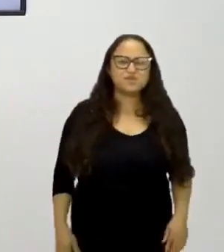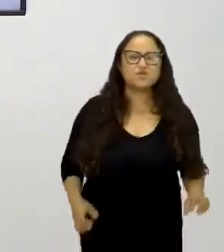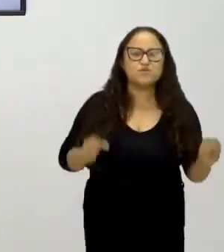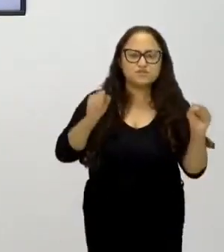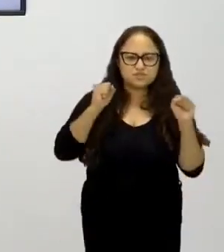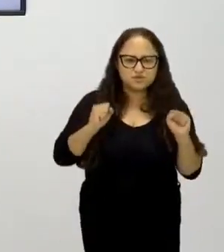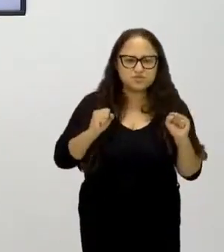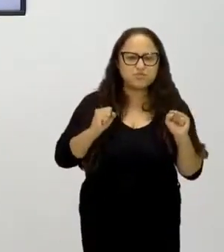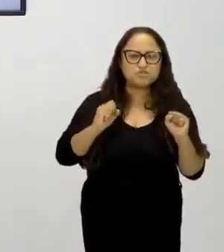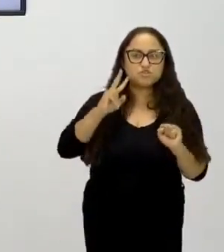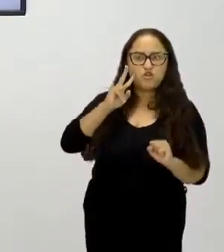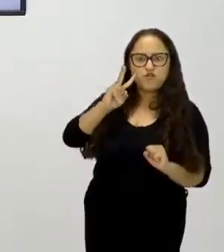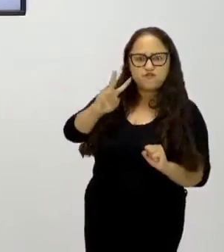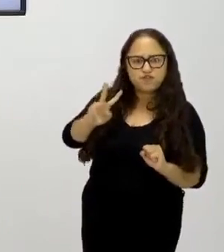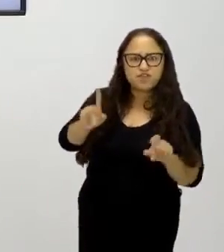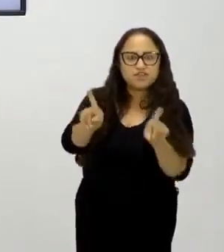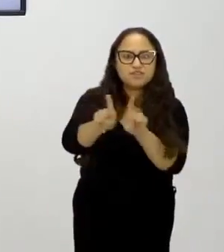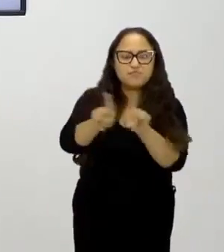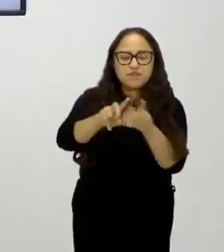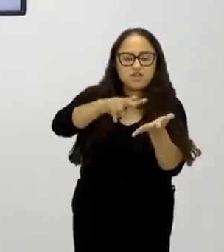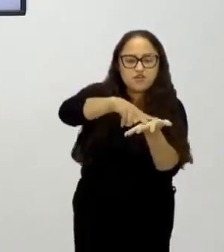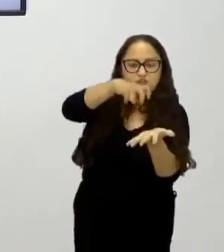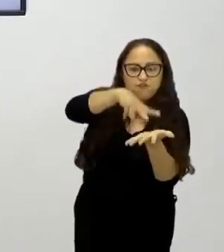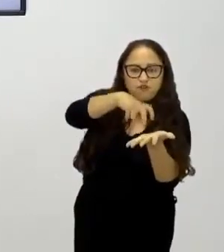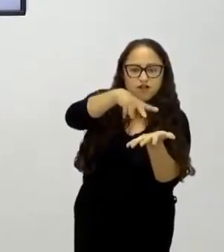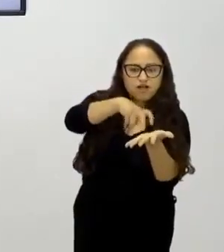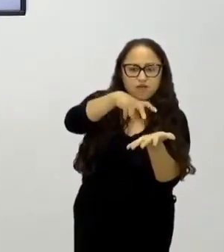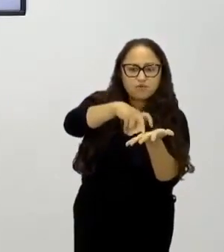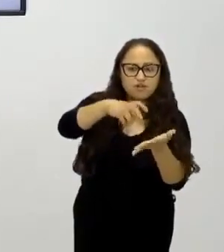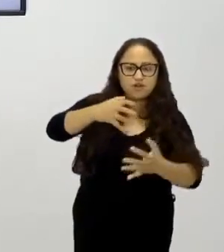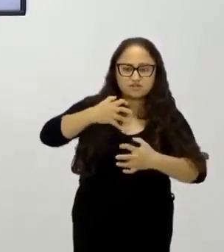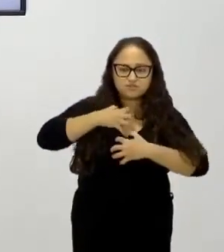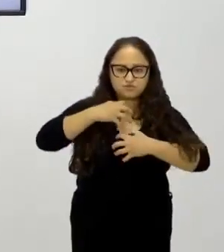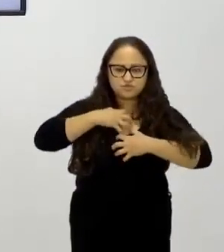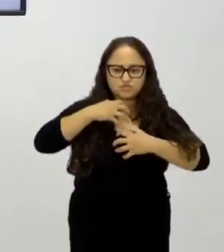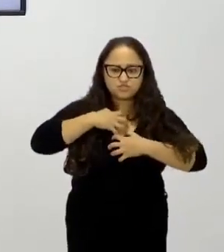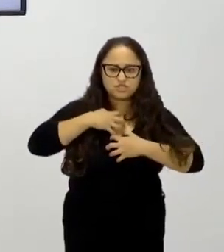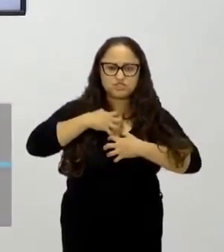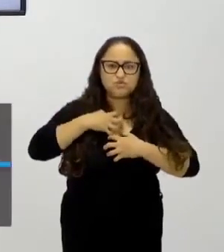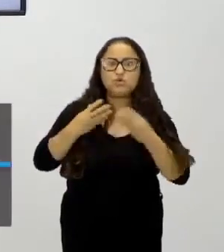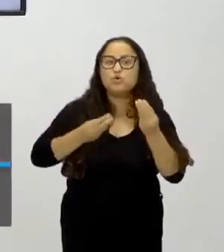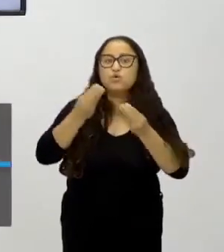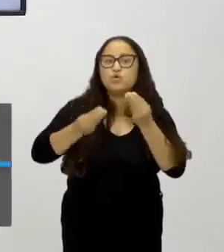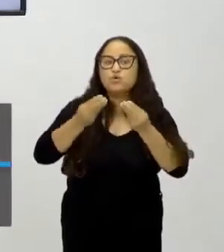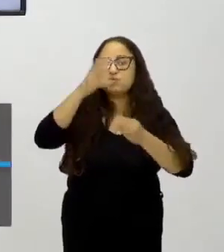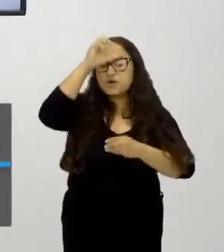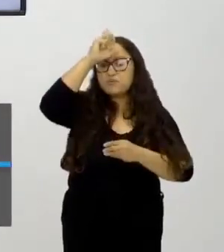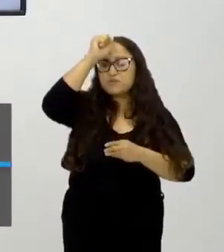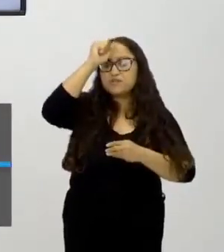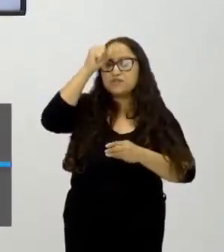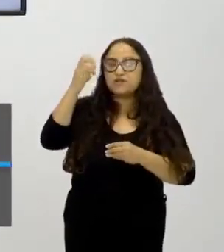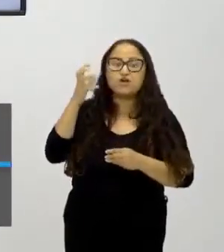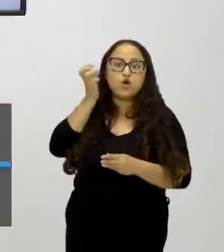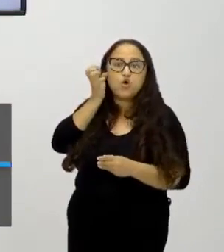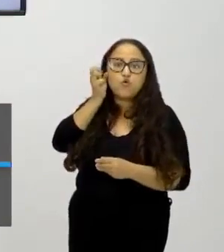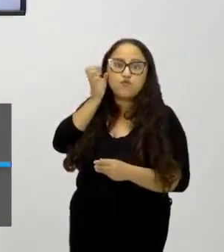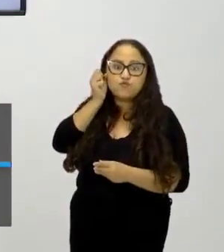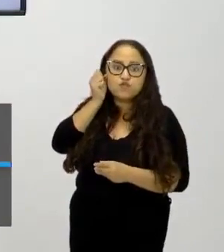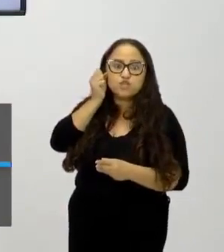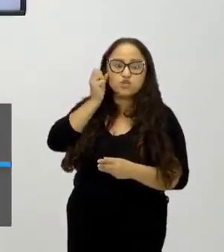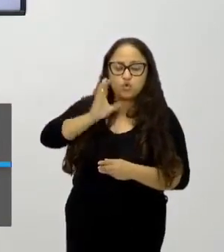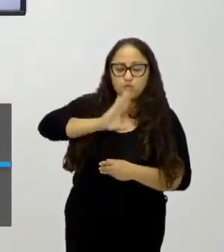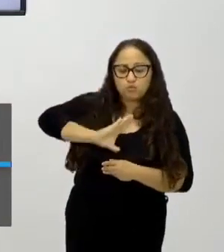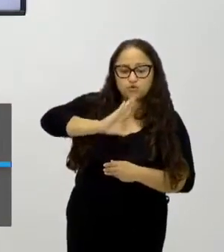uma analogia e aprender vocabulário dessa forma também, né? Então a gente consegue aprender em inglês ouvindo alguém falar português